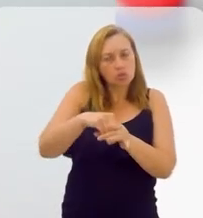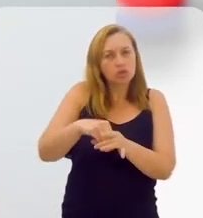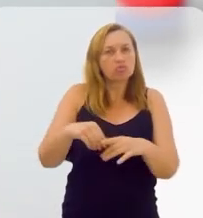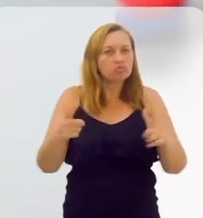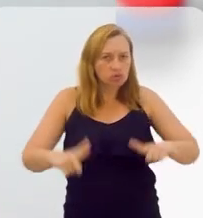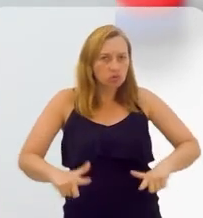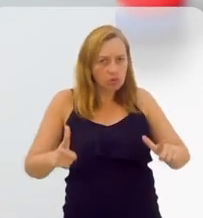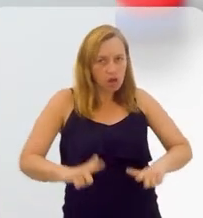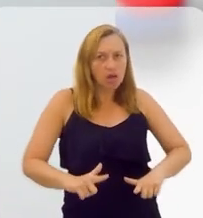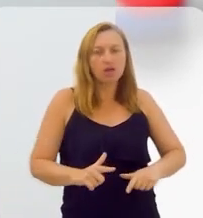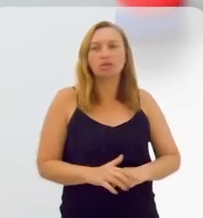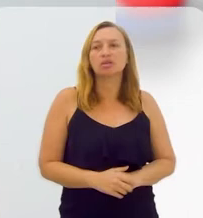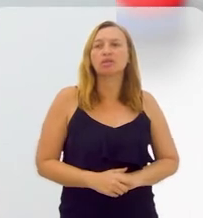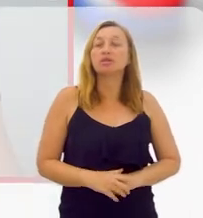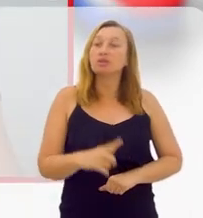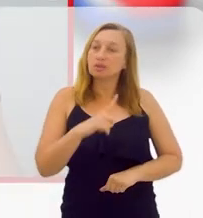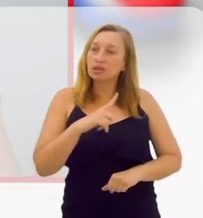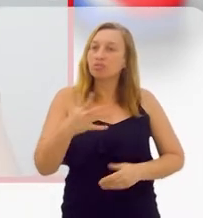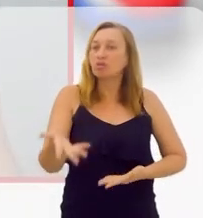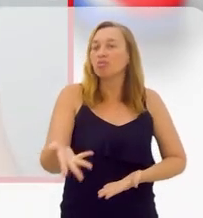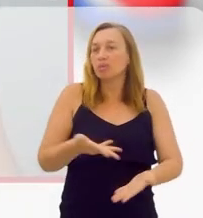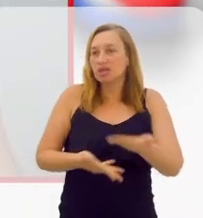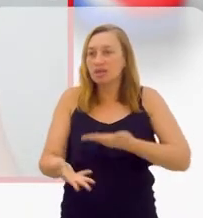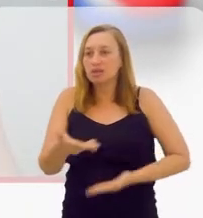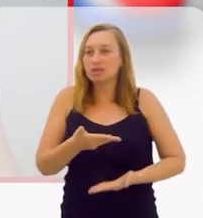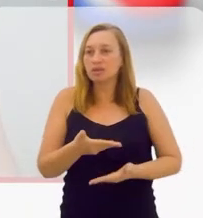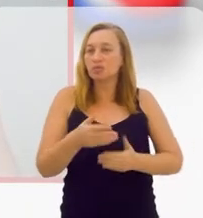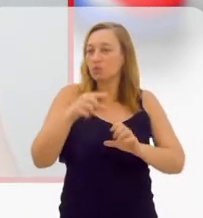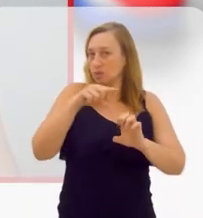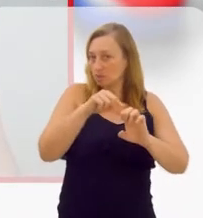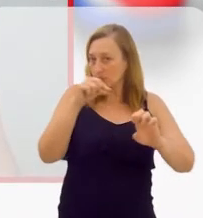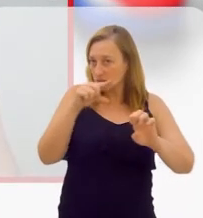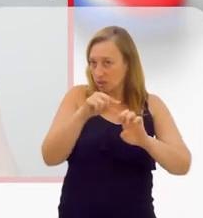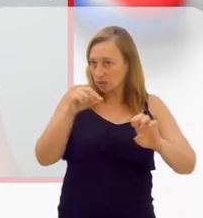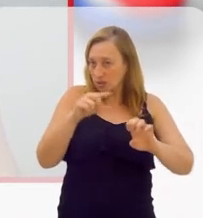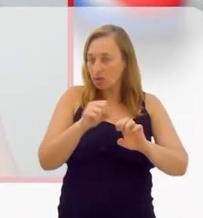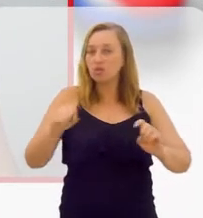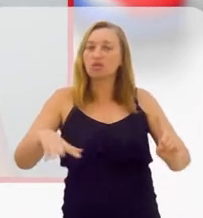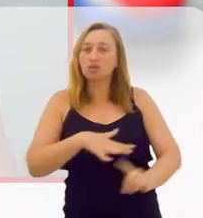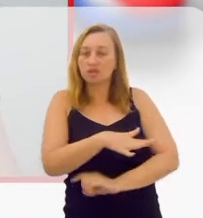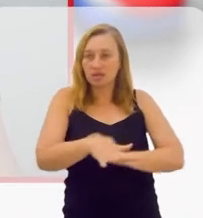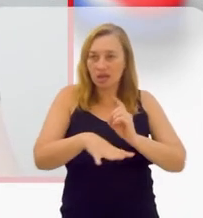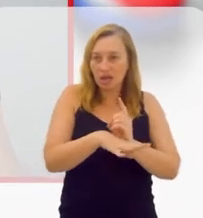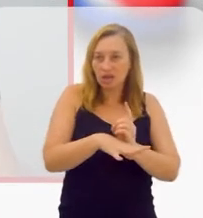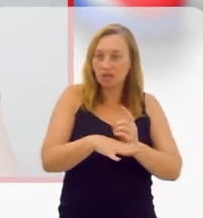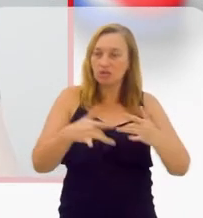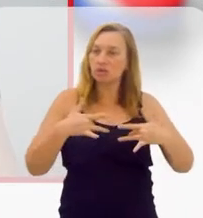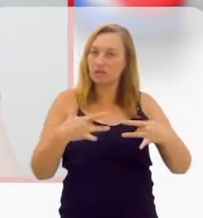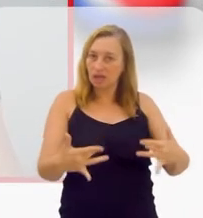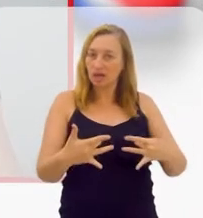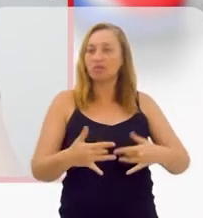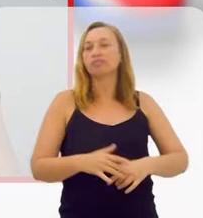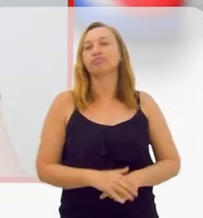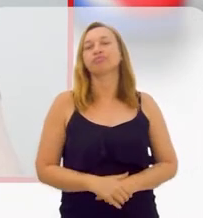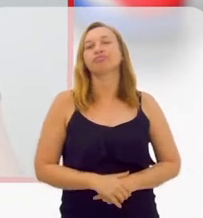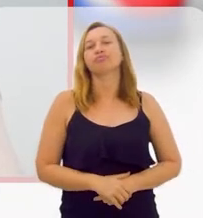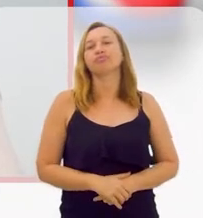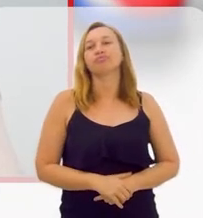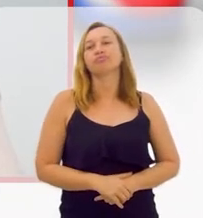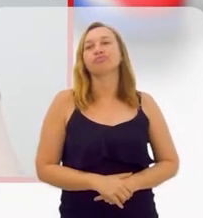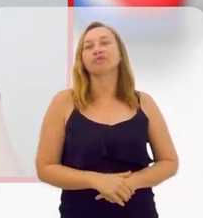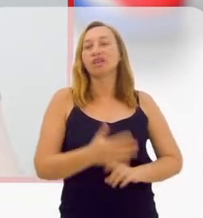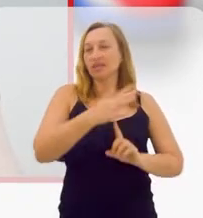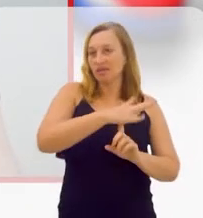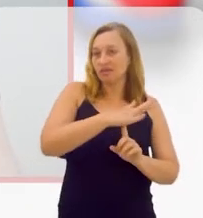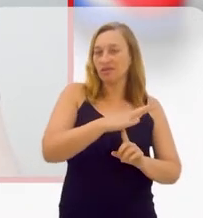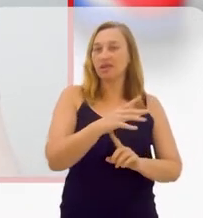inseridos nesse espaço, e temos a participação de empreendimentos sociais e solidários